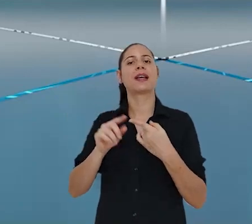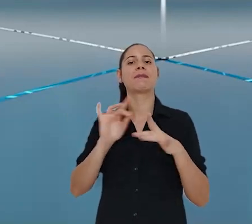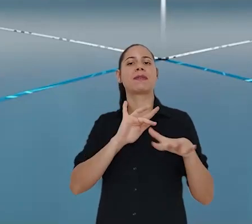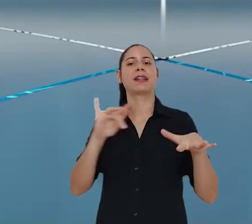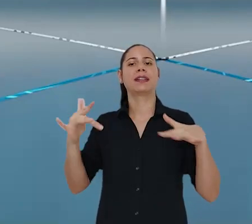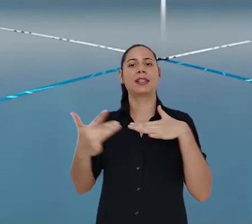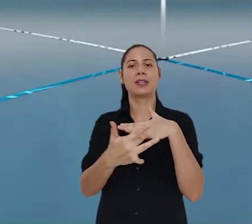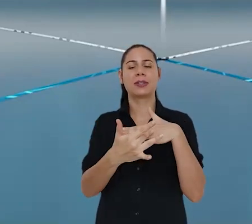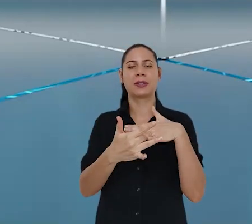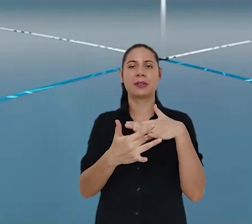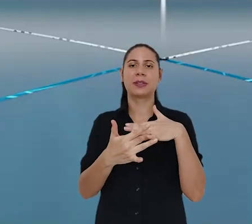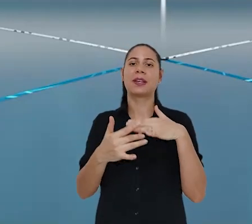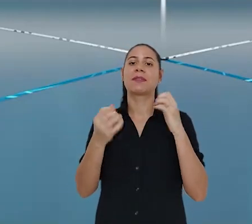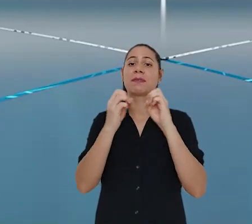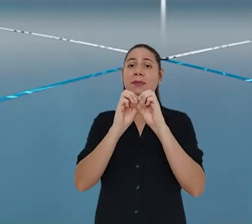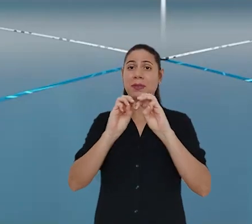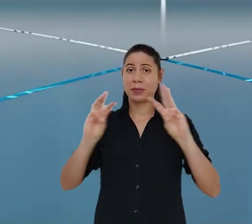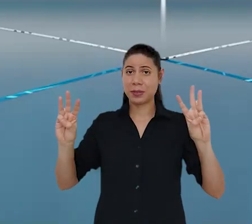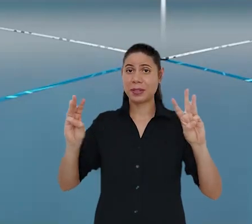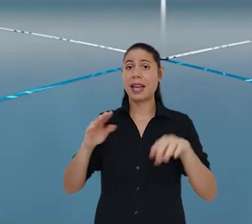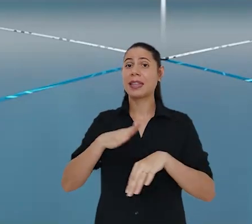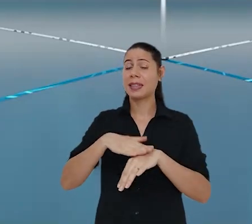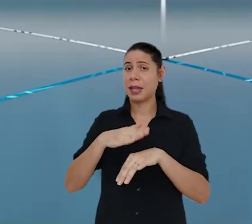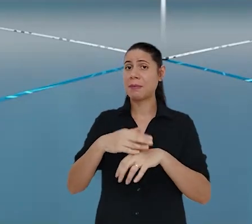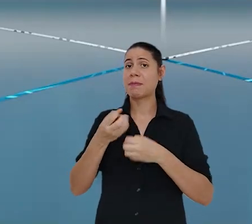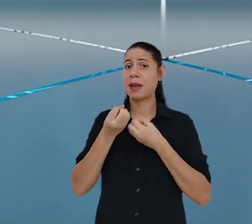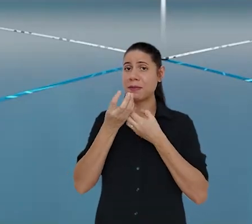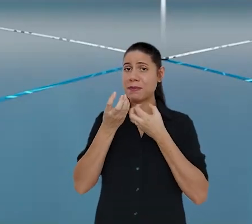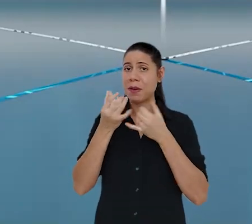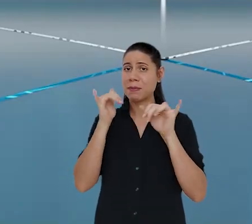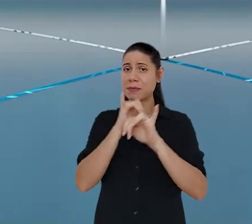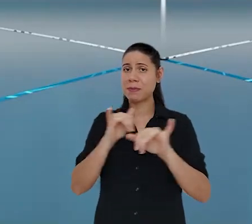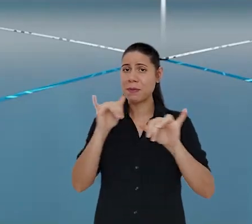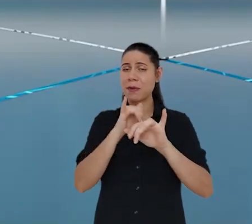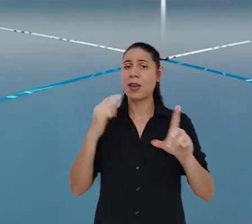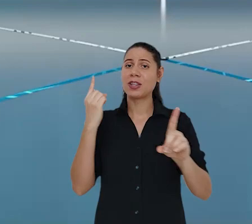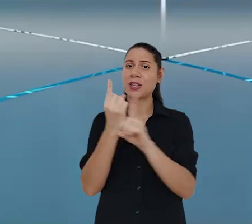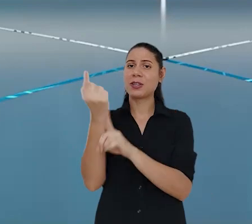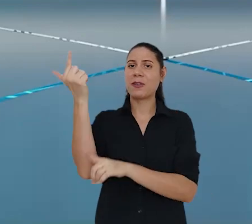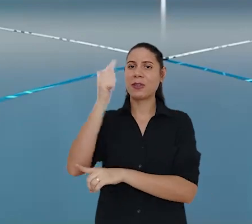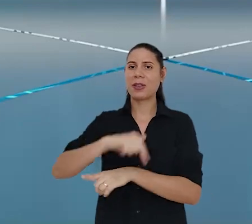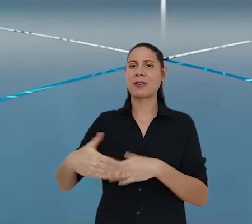sociais. No portal do Tribunal tem mais notícias. E a gente se encontra de